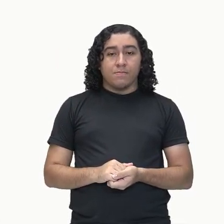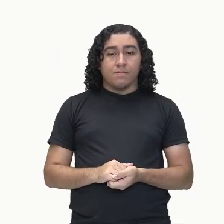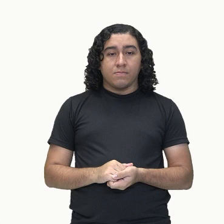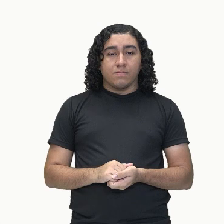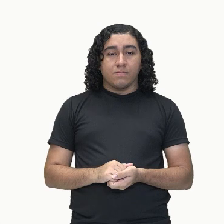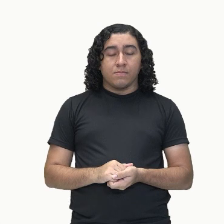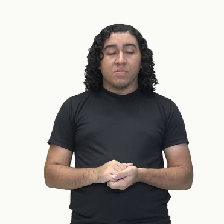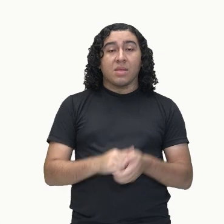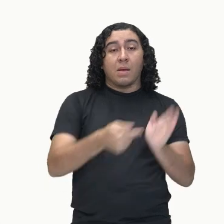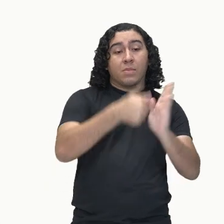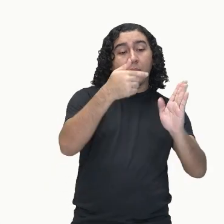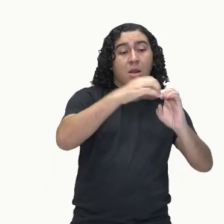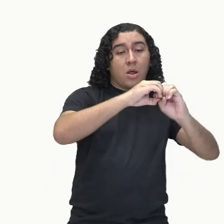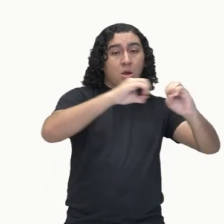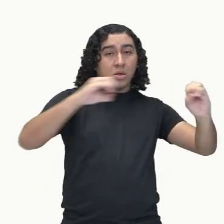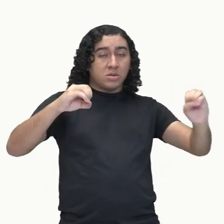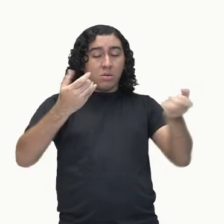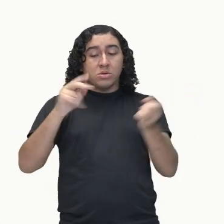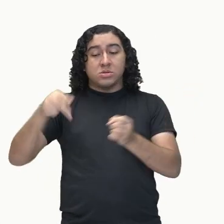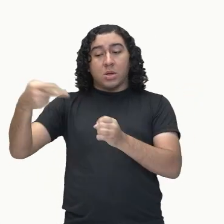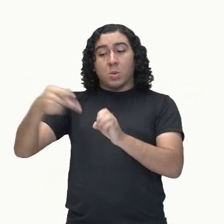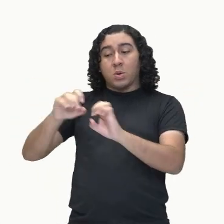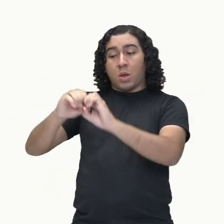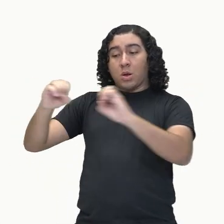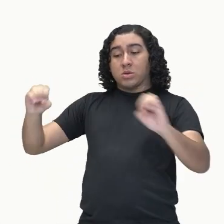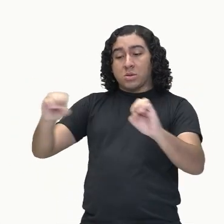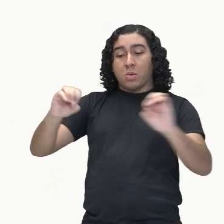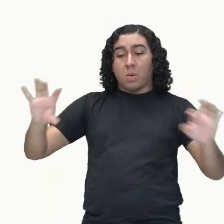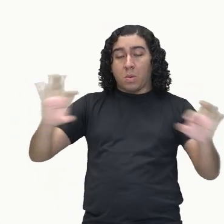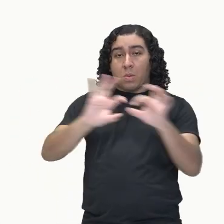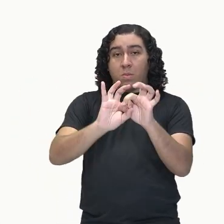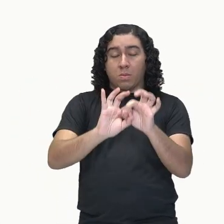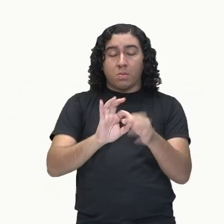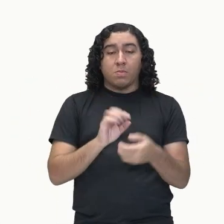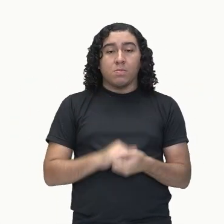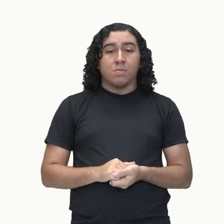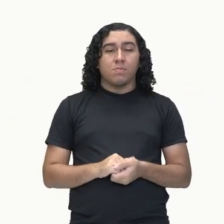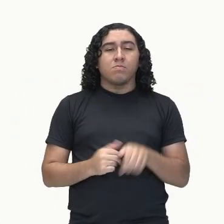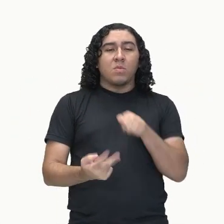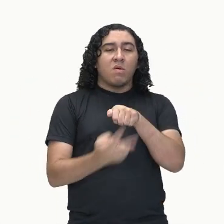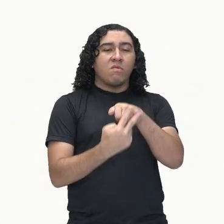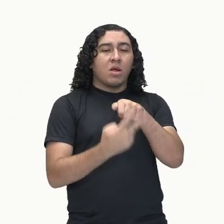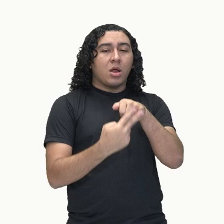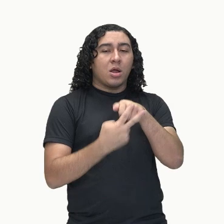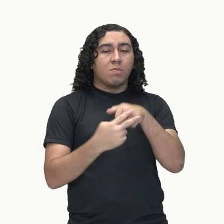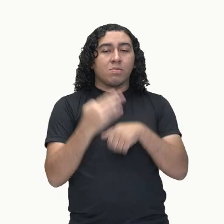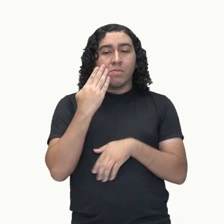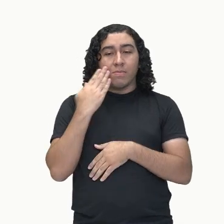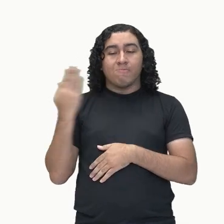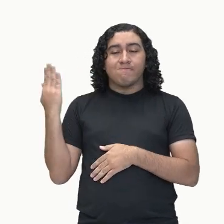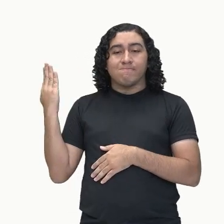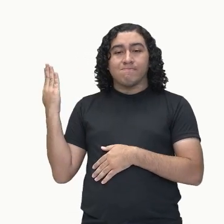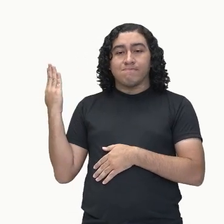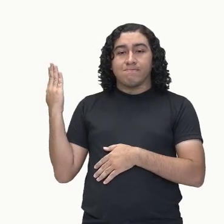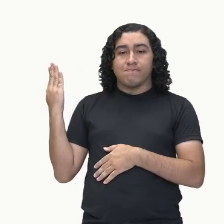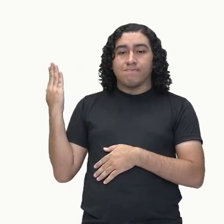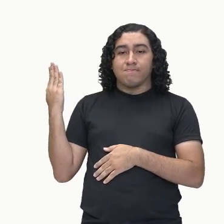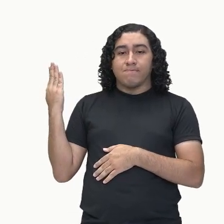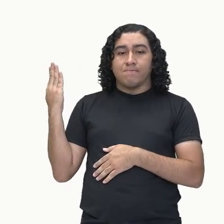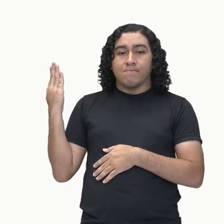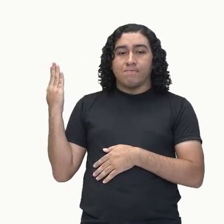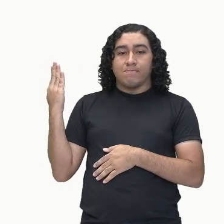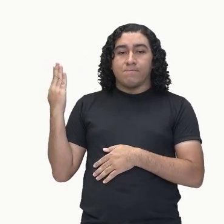a trabal mú até aqui trabal mú mas olha o verbo ten que é o verbo ter né que Alice